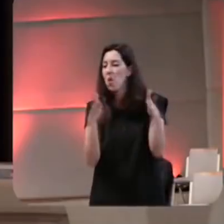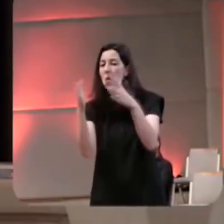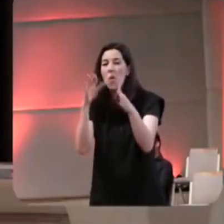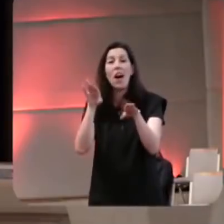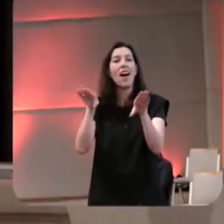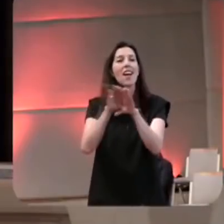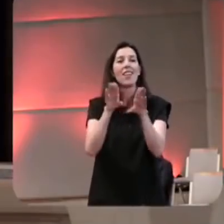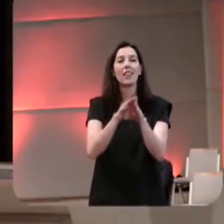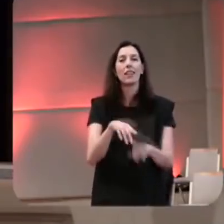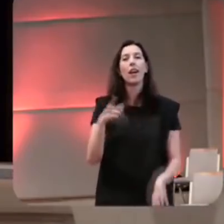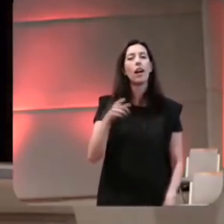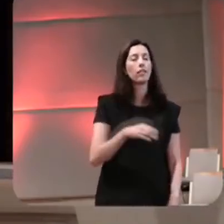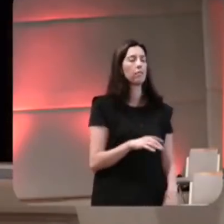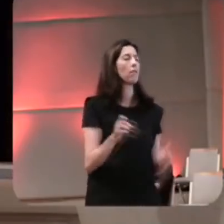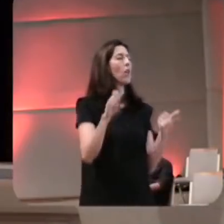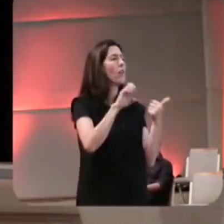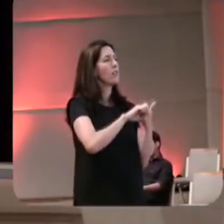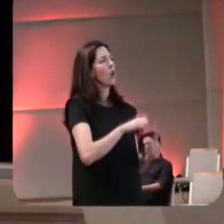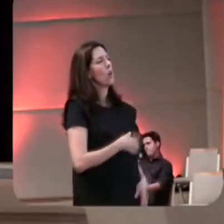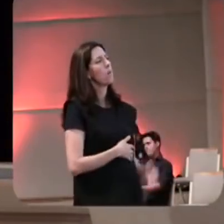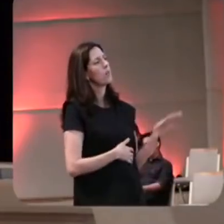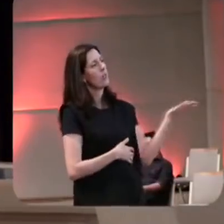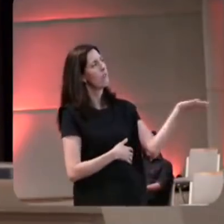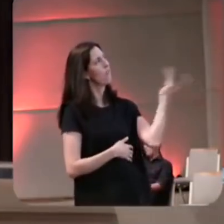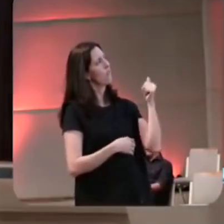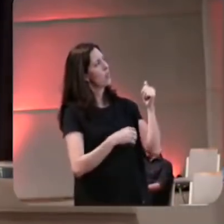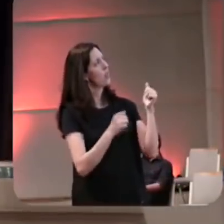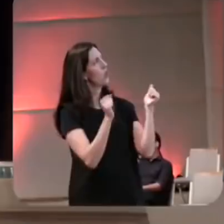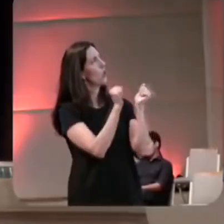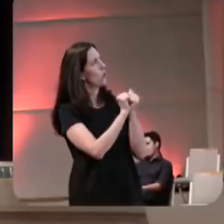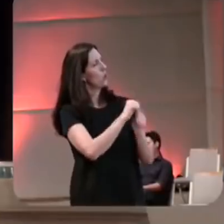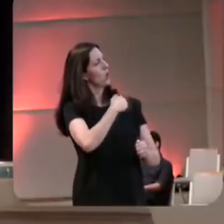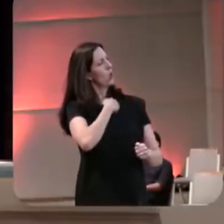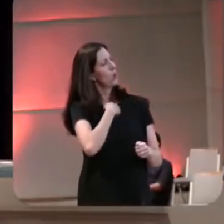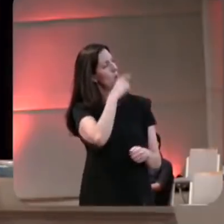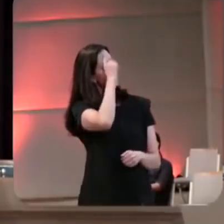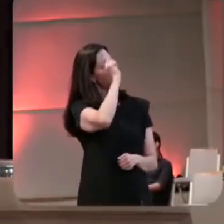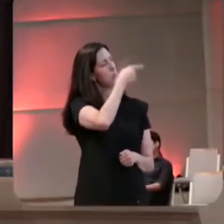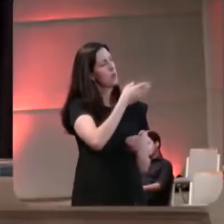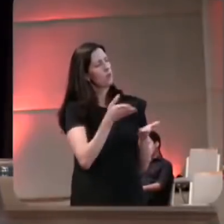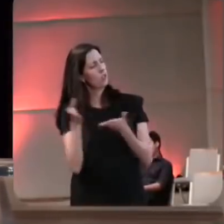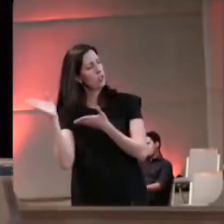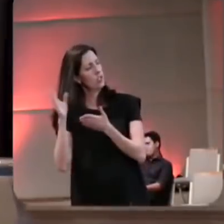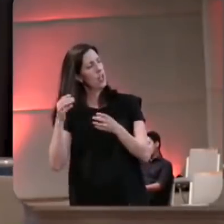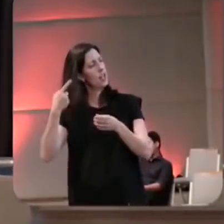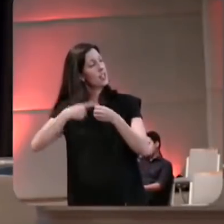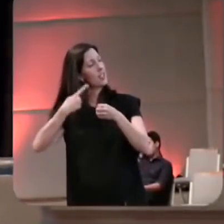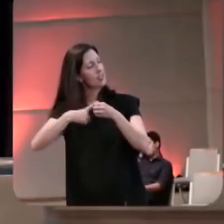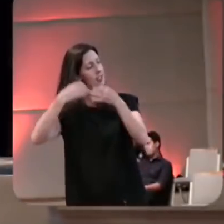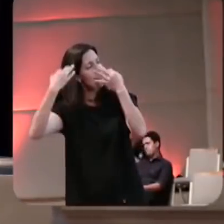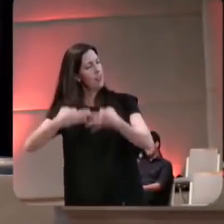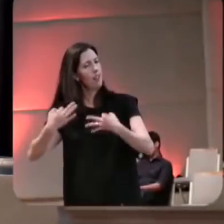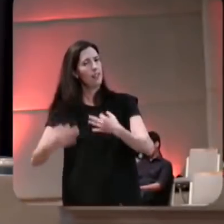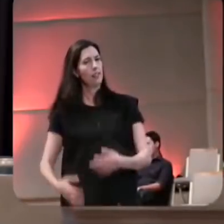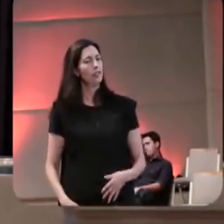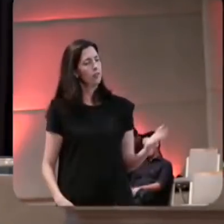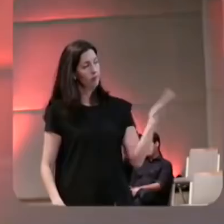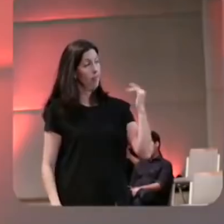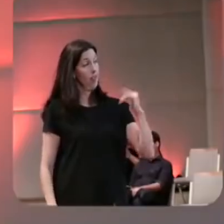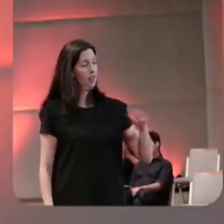os anjos do Senhor estavam ali. Só que quem estivesse do lado de fora não estava entendendo nada.